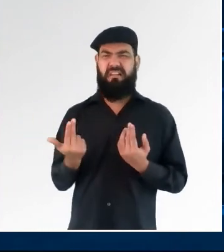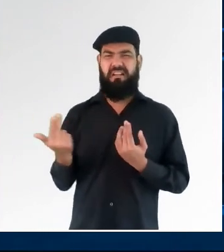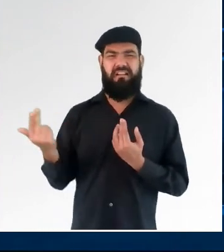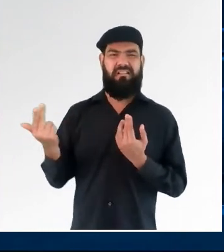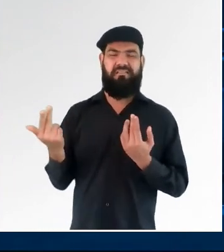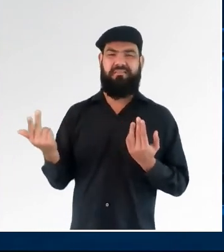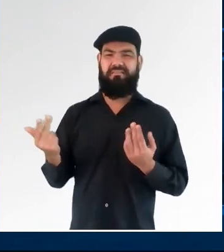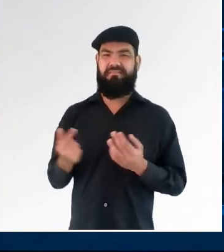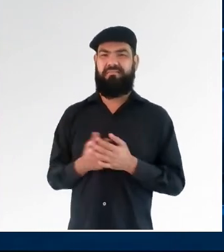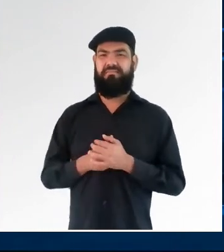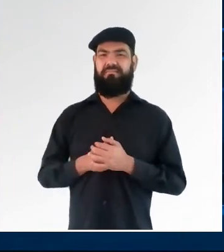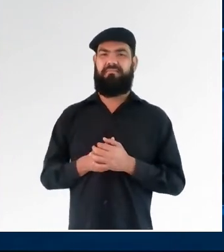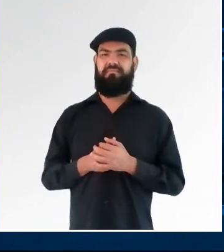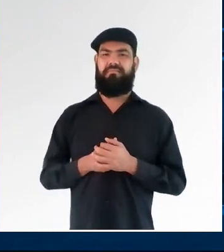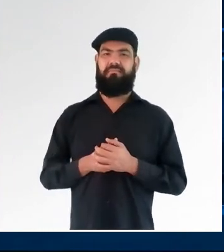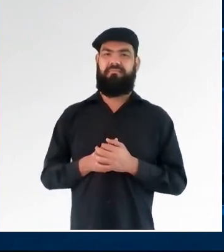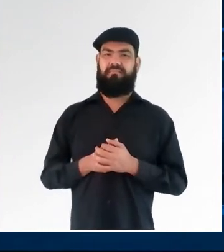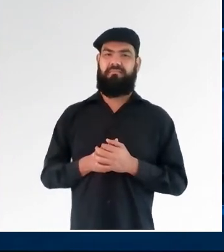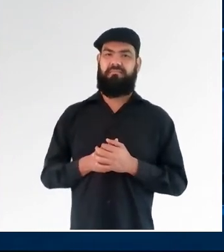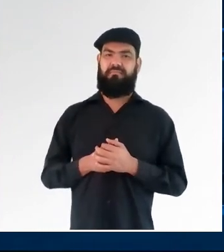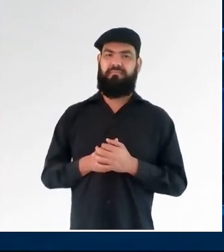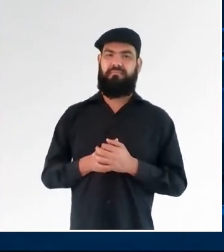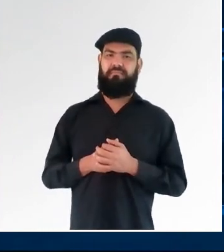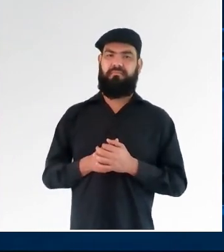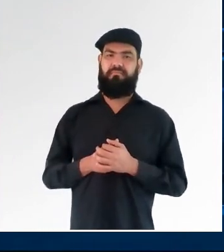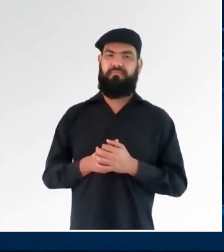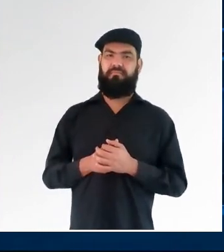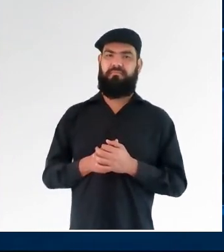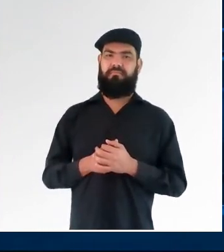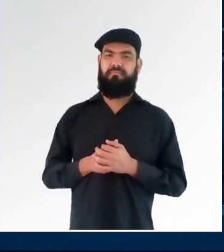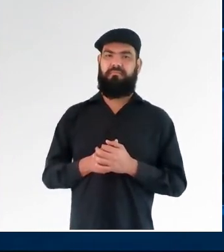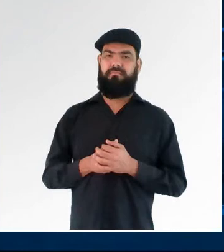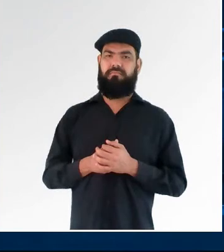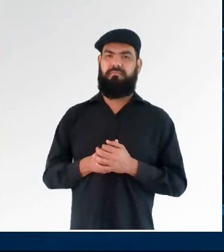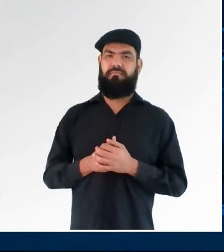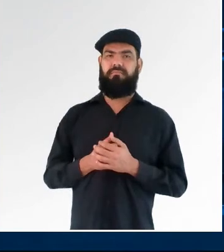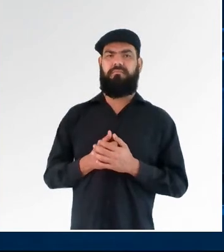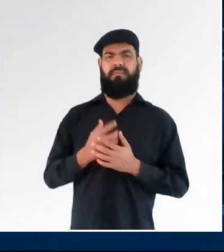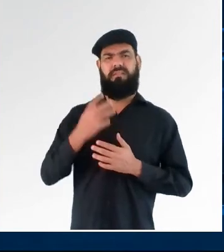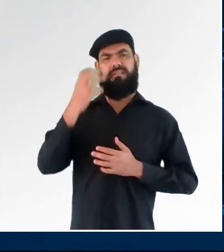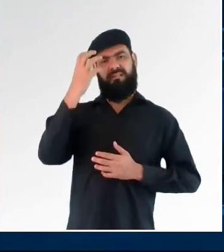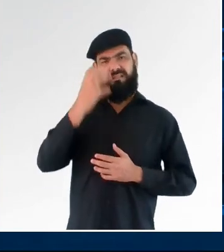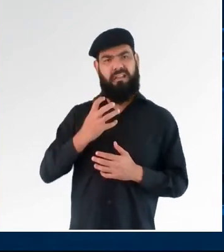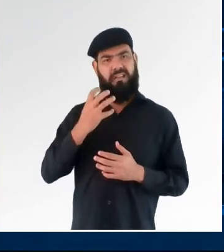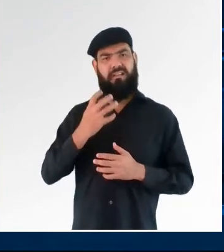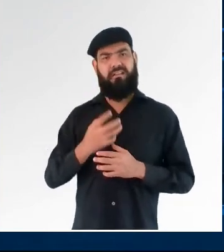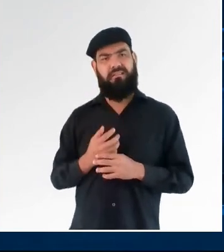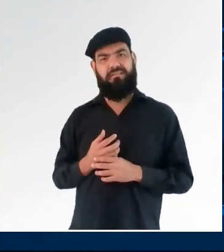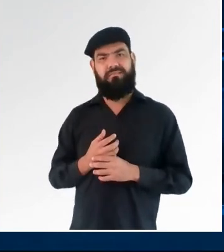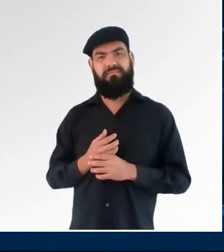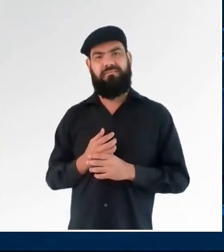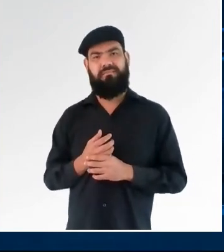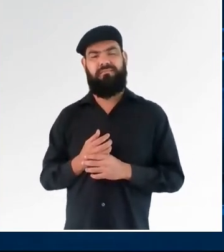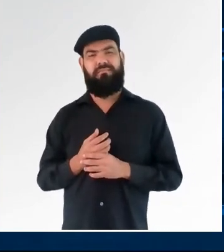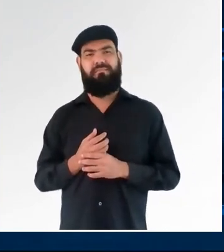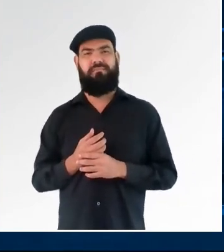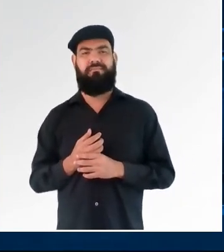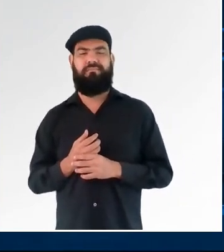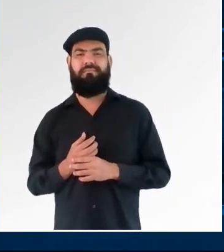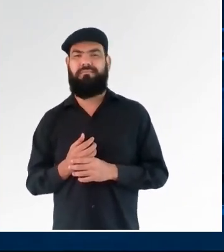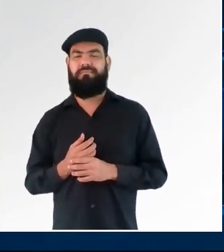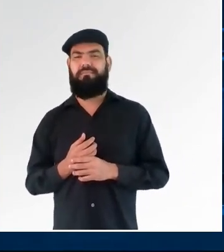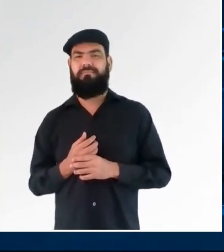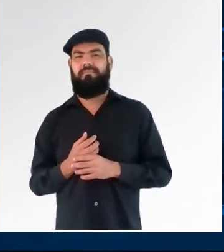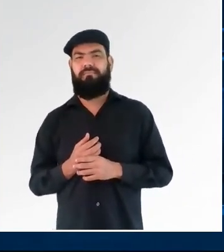Como é que eu poderia dizer? É séria, é uma obra séria, né? Então é diferente. O longa